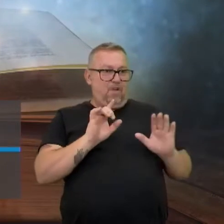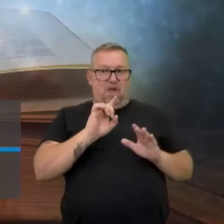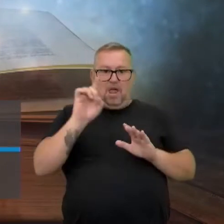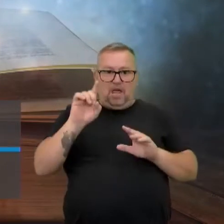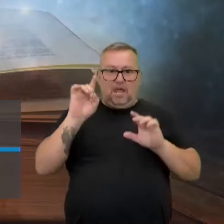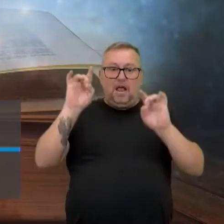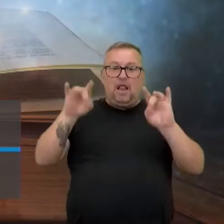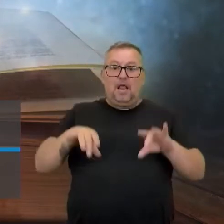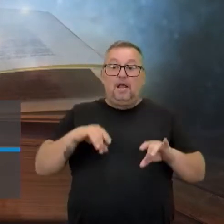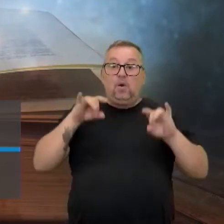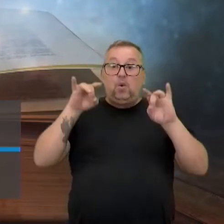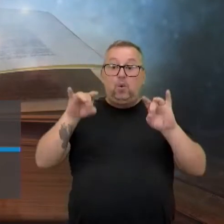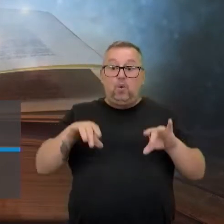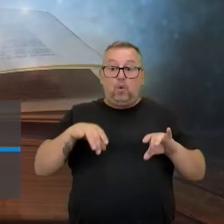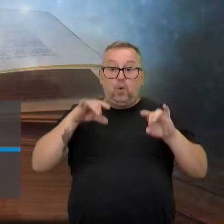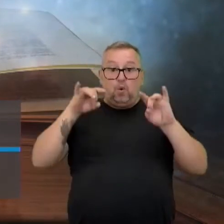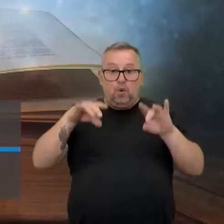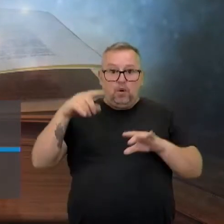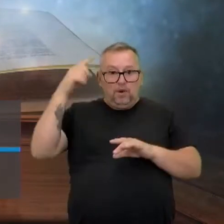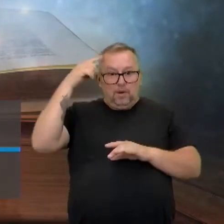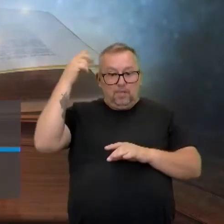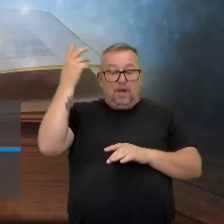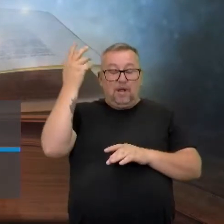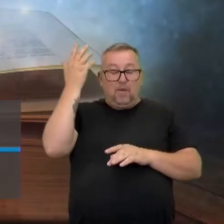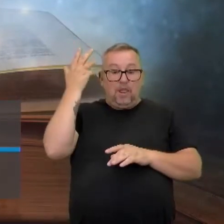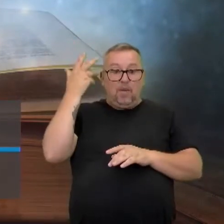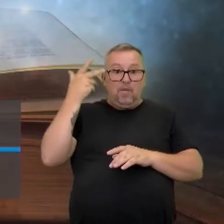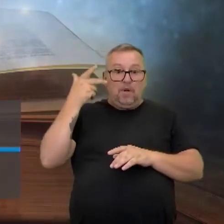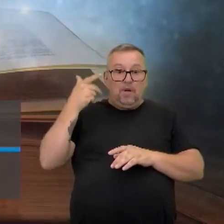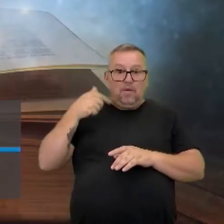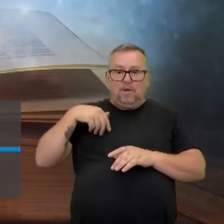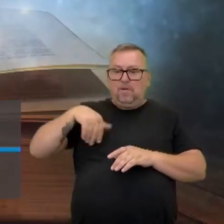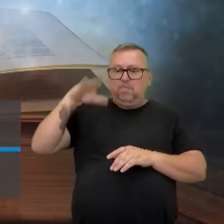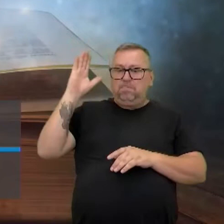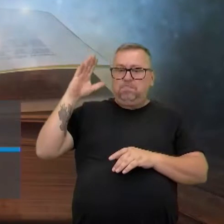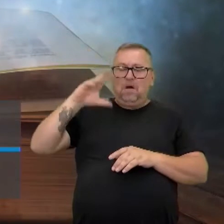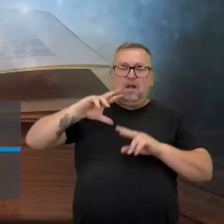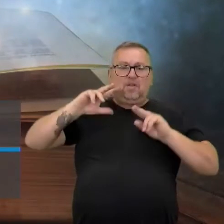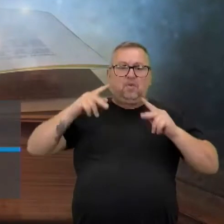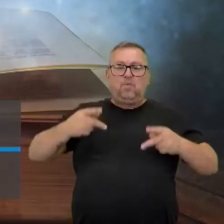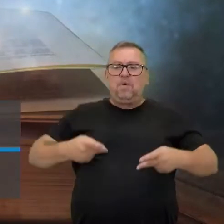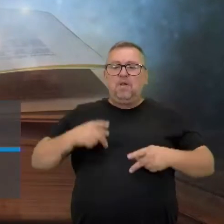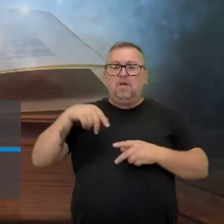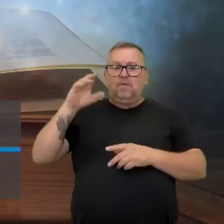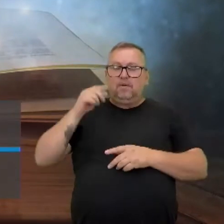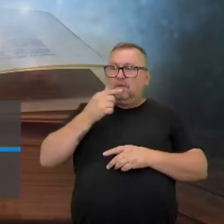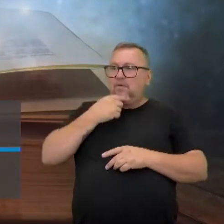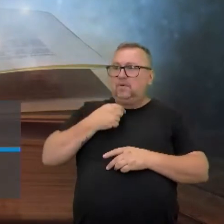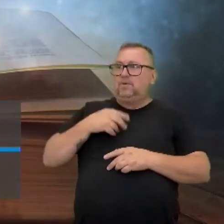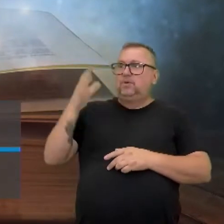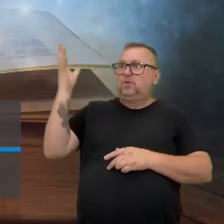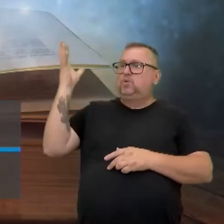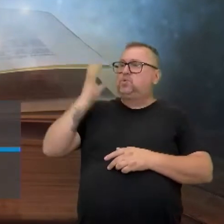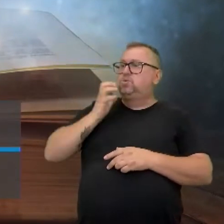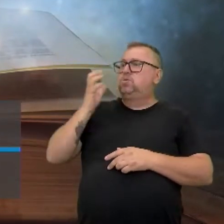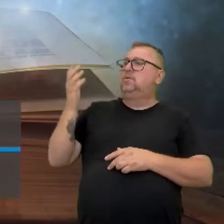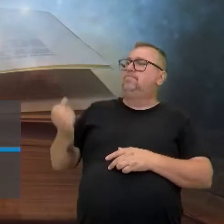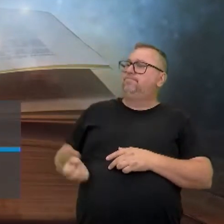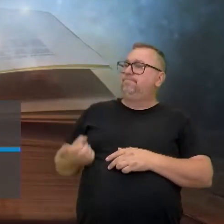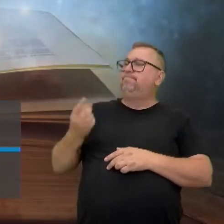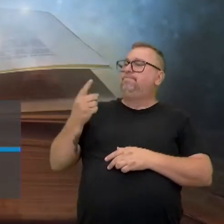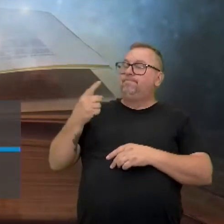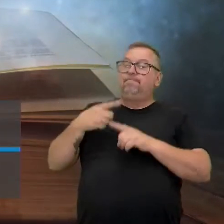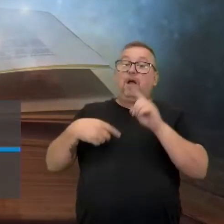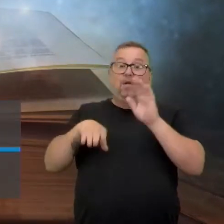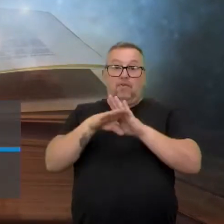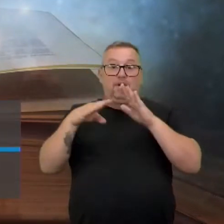canguru, aquele que ele pensa que é um animal, que é um bicho que se transforma, é muito mais humano que você. E o cara fica com muita raiva. Até que um dia ele